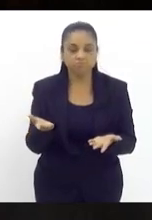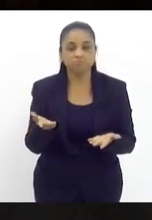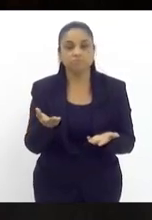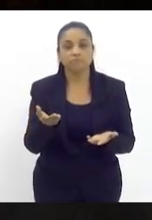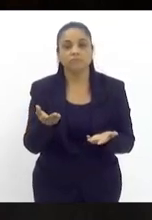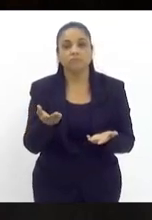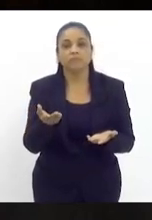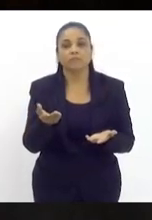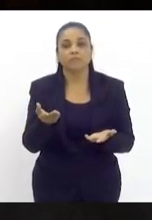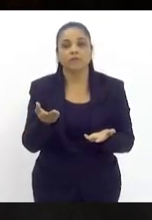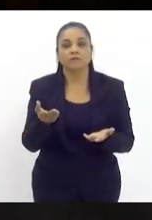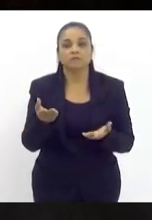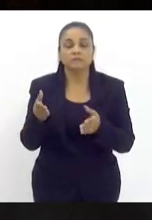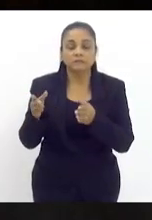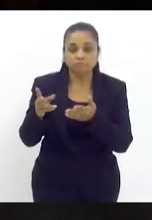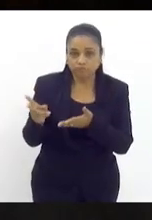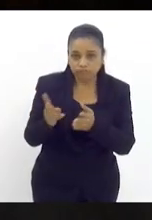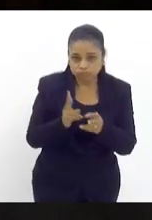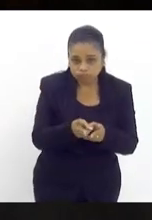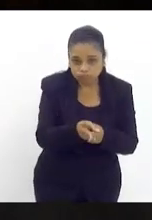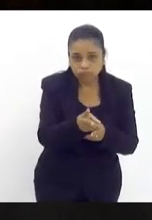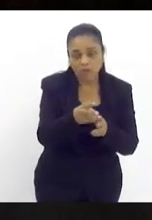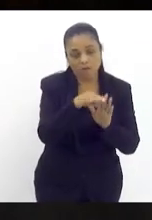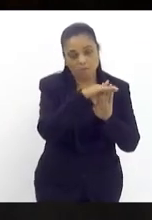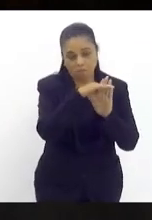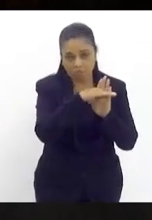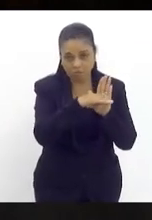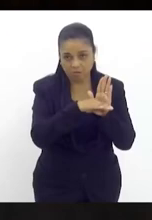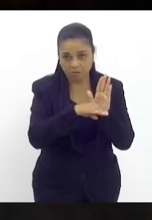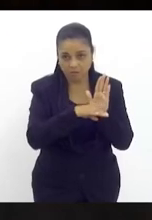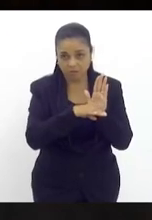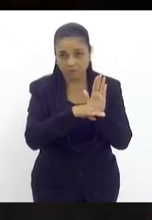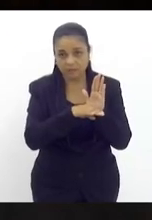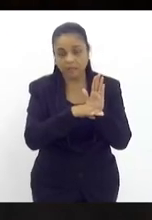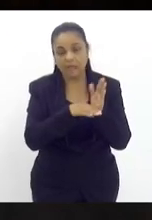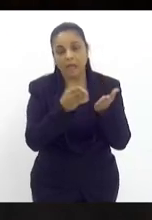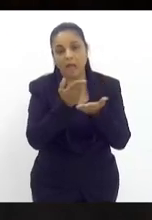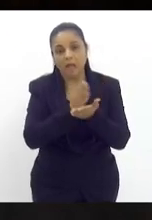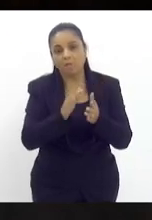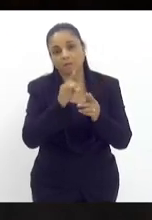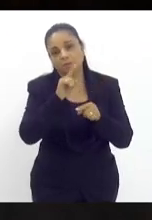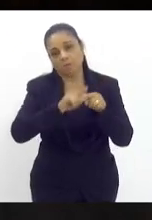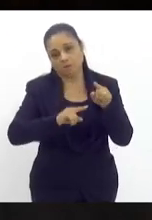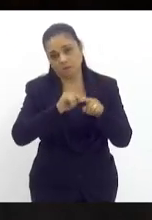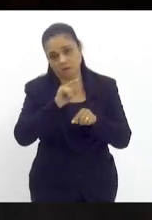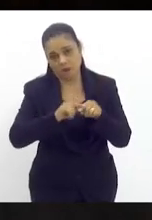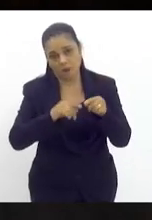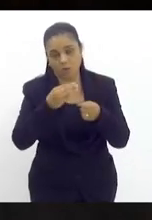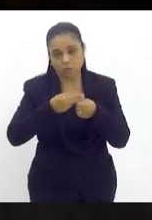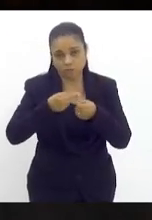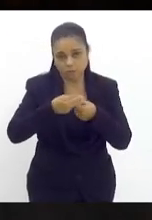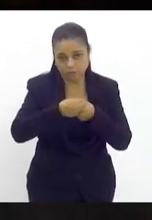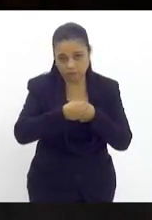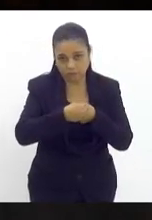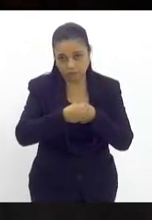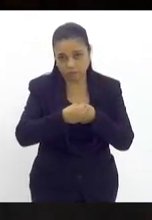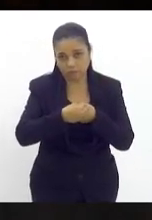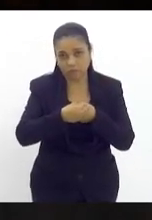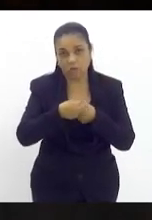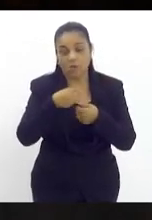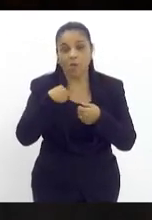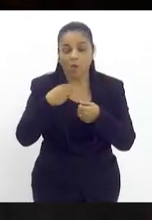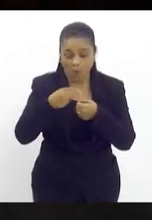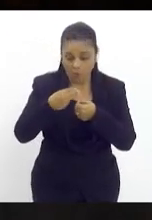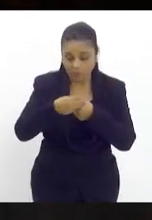que nessa continuidade dos programas, está acabando o material nos municípios. E os municípios estão atrás de